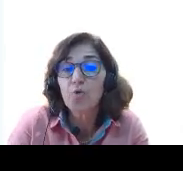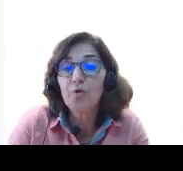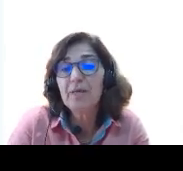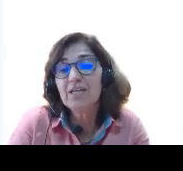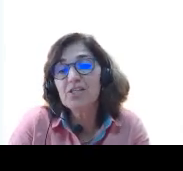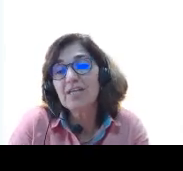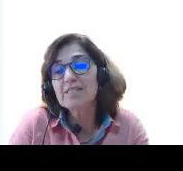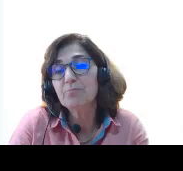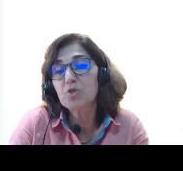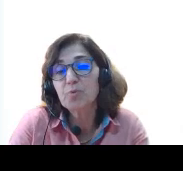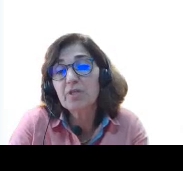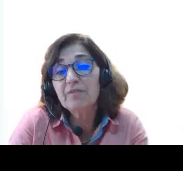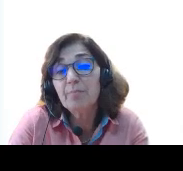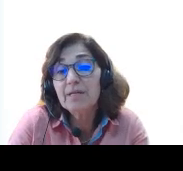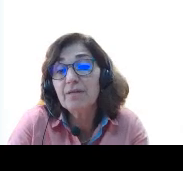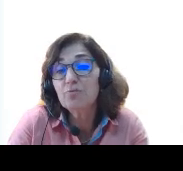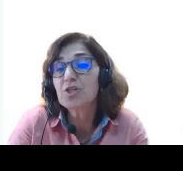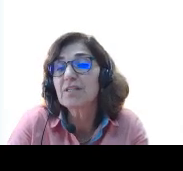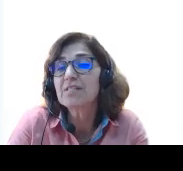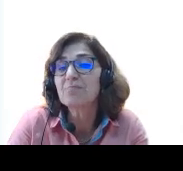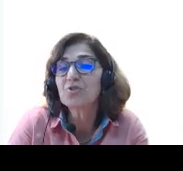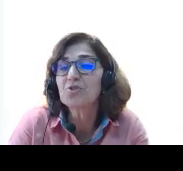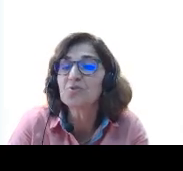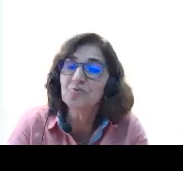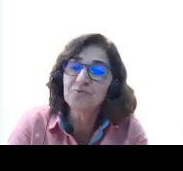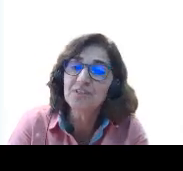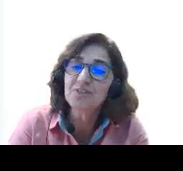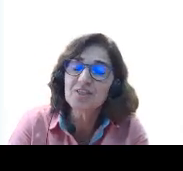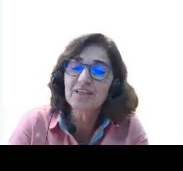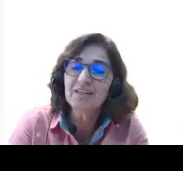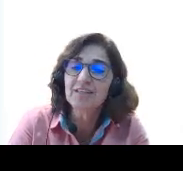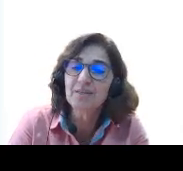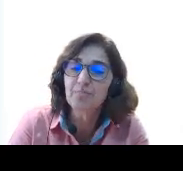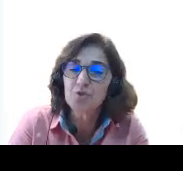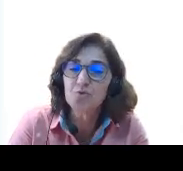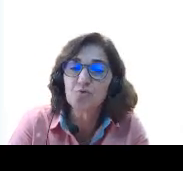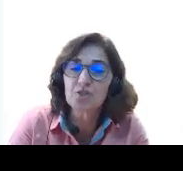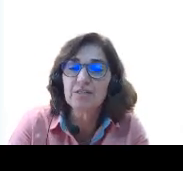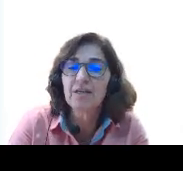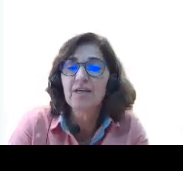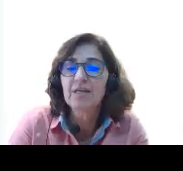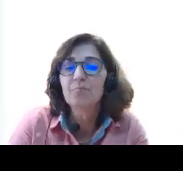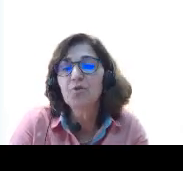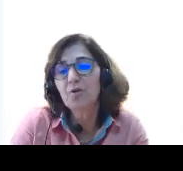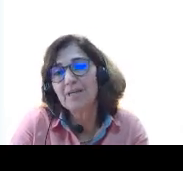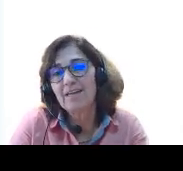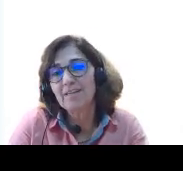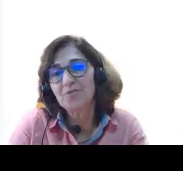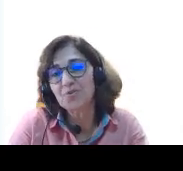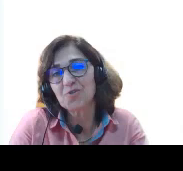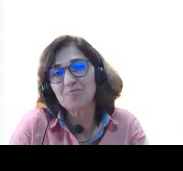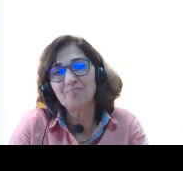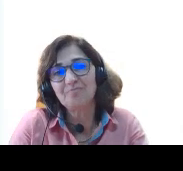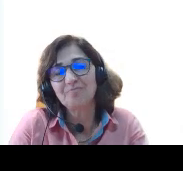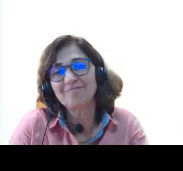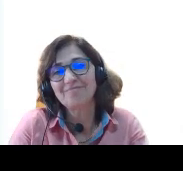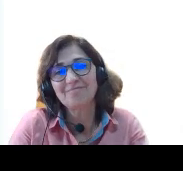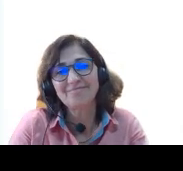absolutas. O IPQ estará sempre disponível para os esclarecimentos de dúvidas que possam surgir. Muito obrigada a